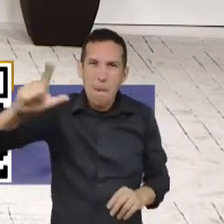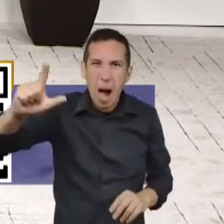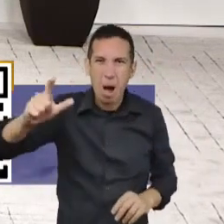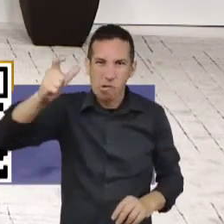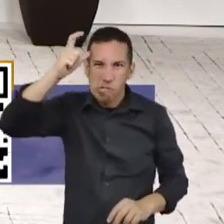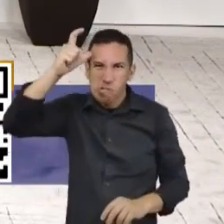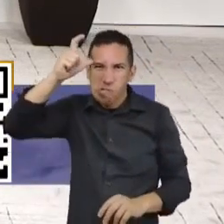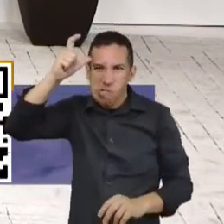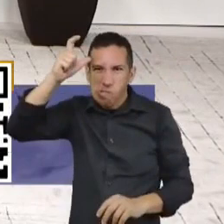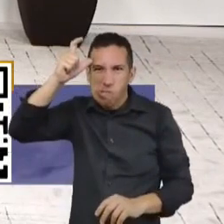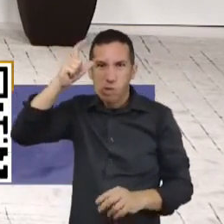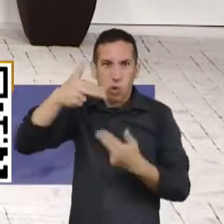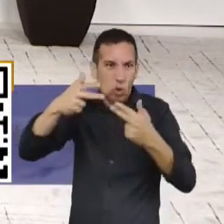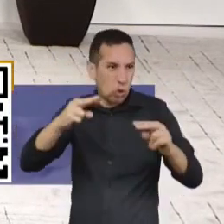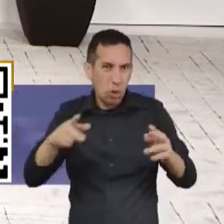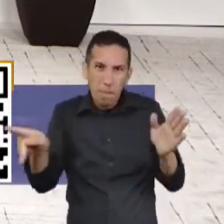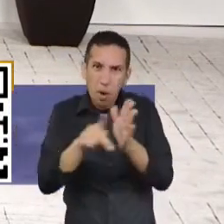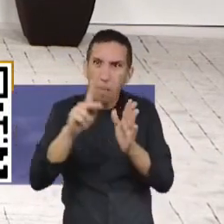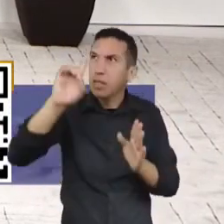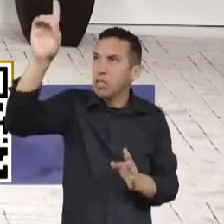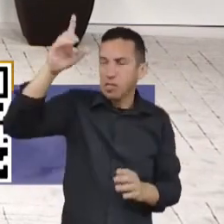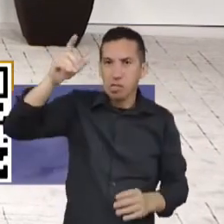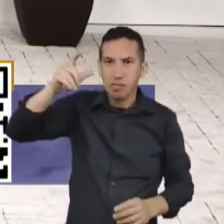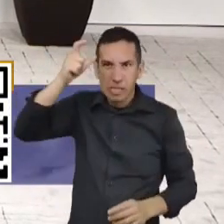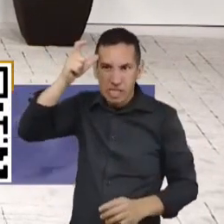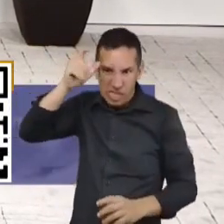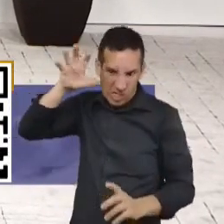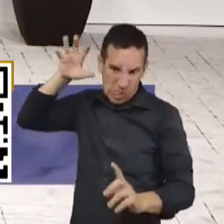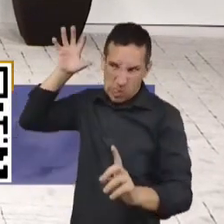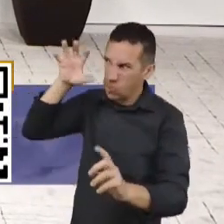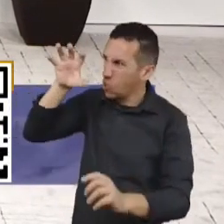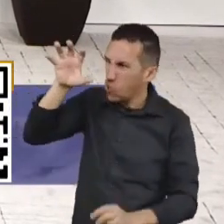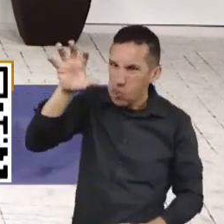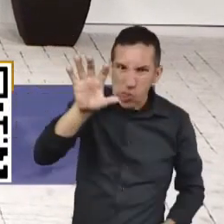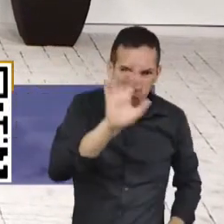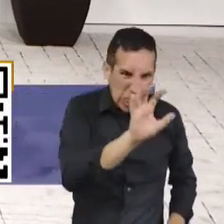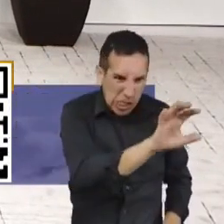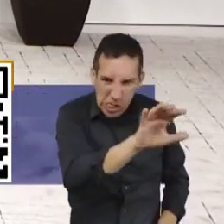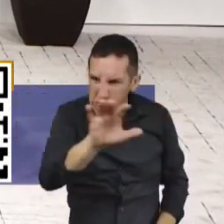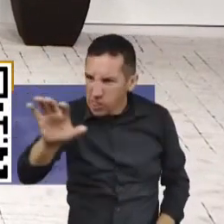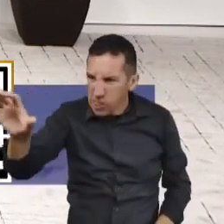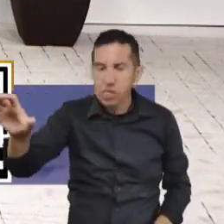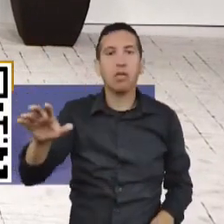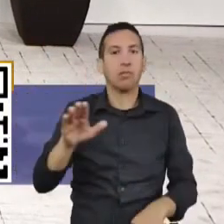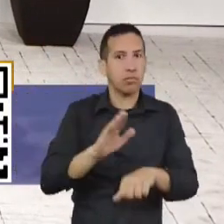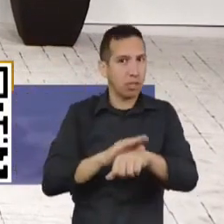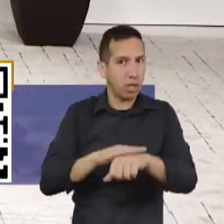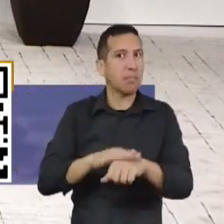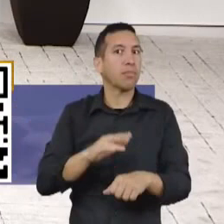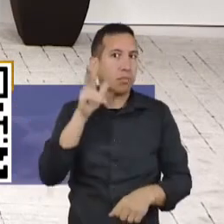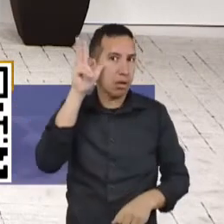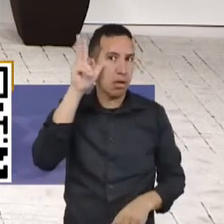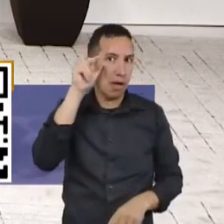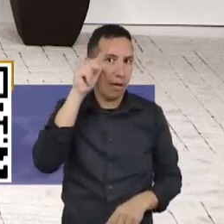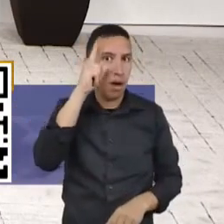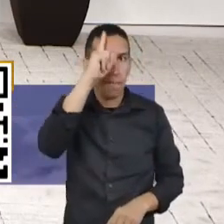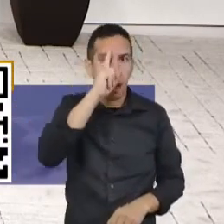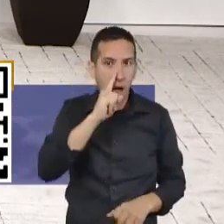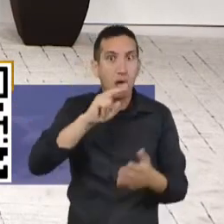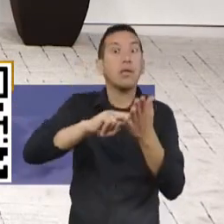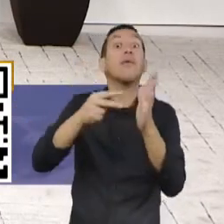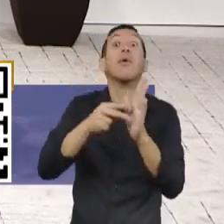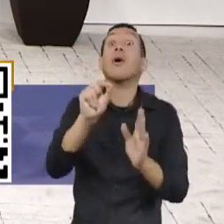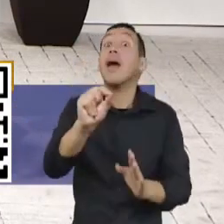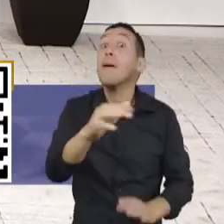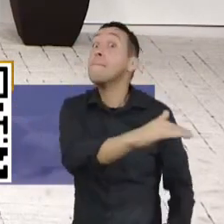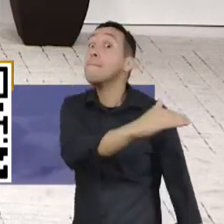levanta e se opõe contra tudo que se chama Deus ou objeto de culto Pois é é aqui nesse cavalo amarelo que representa